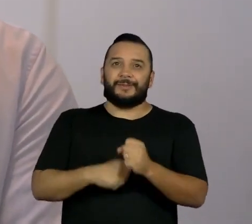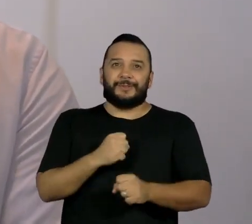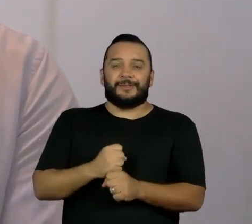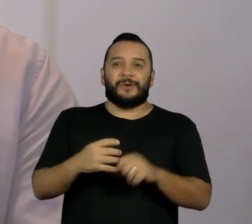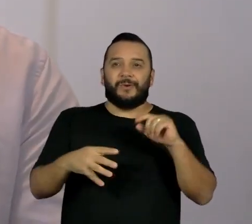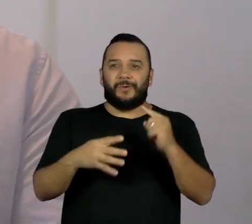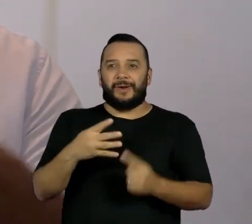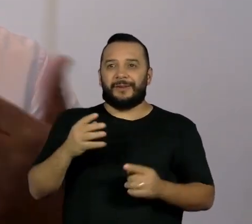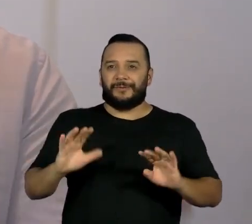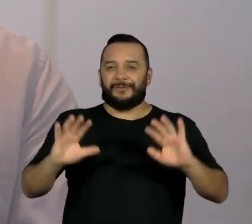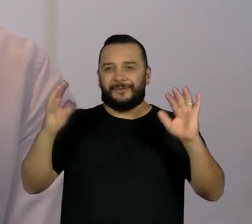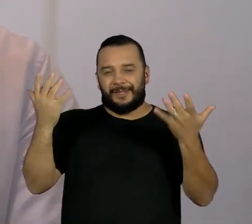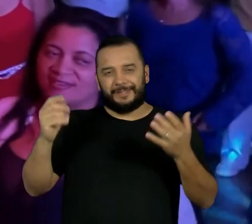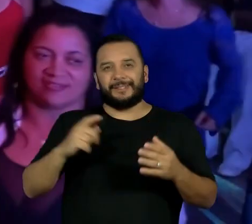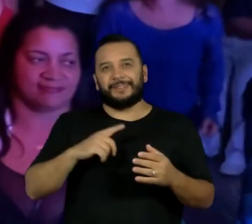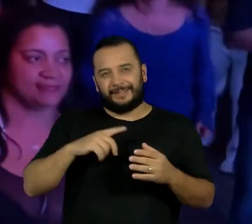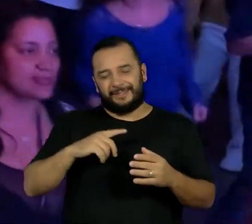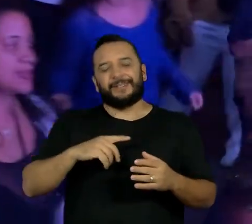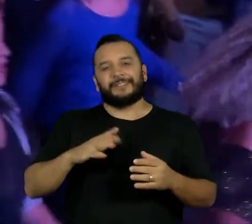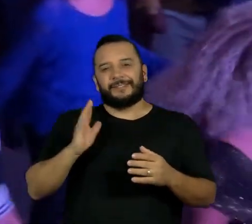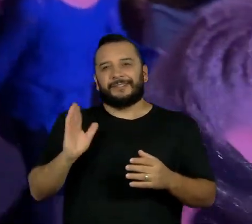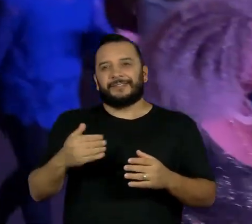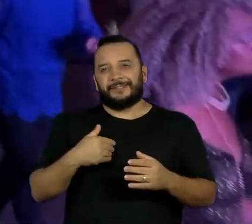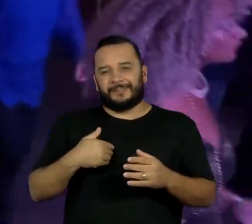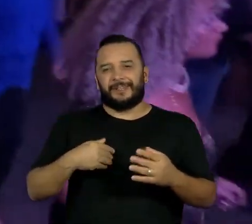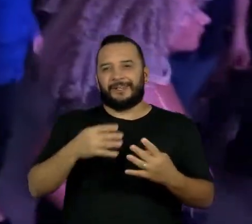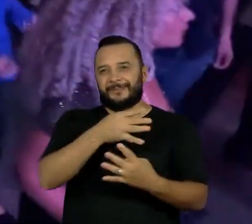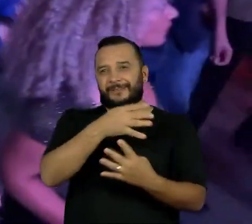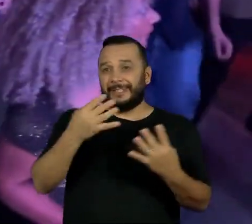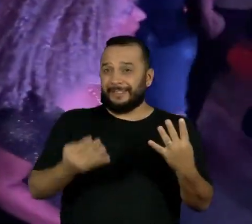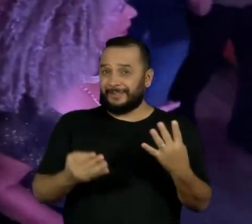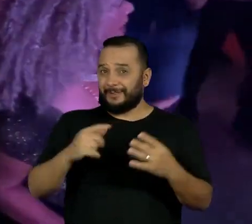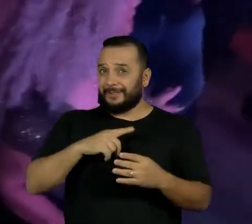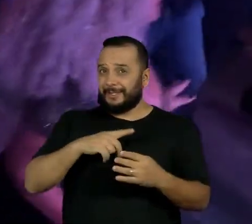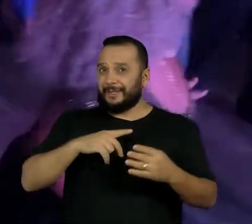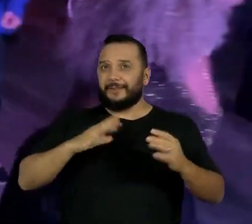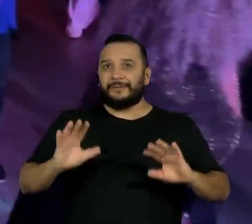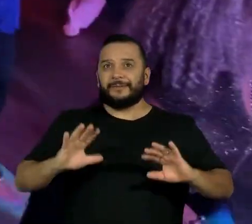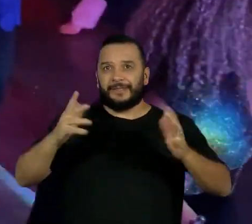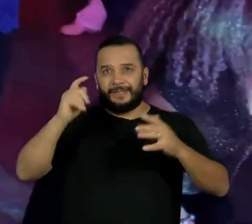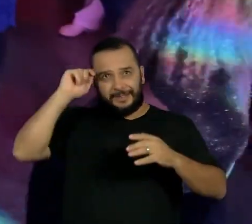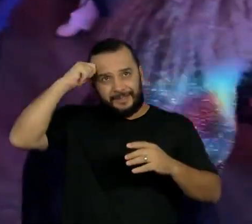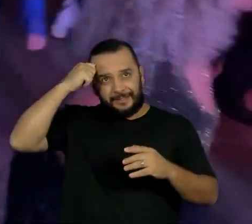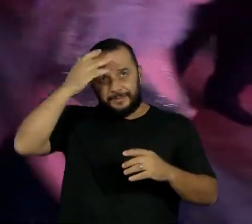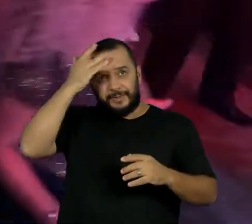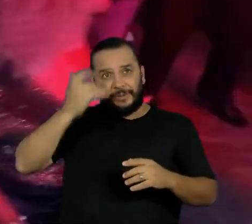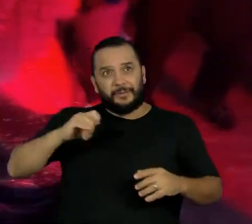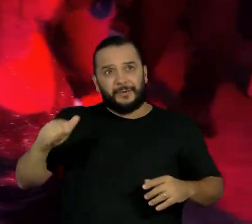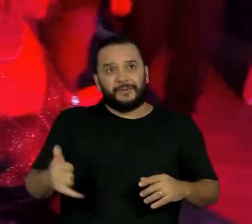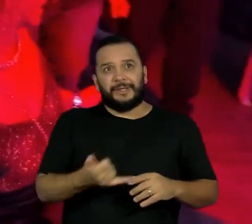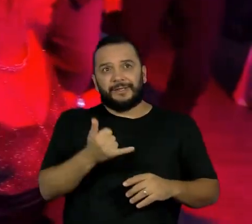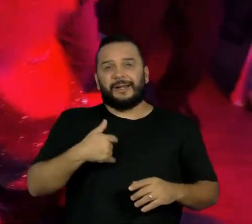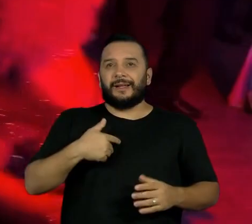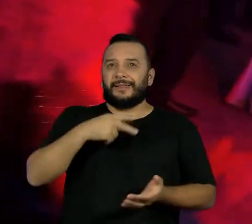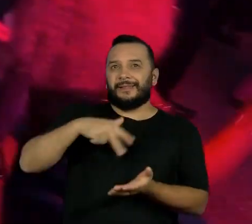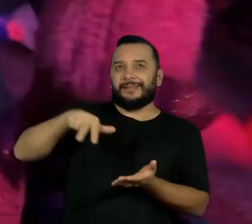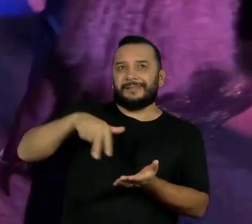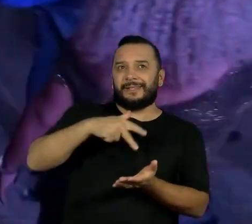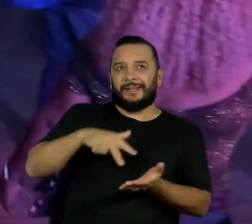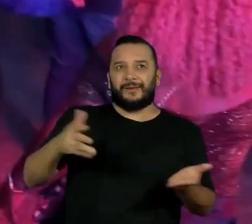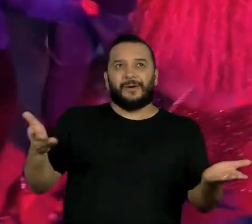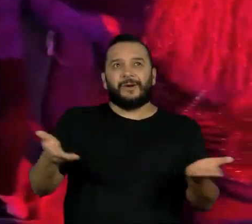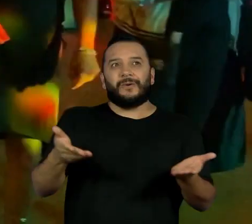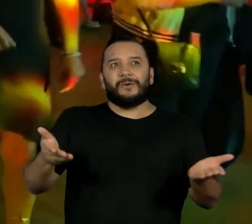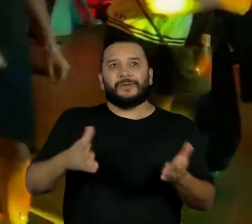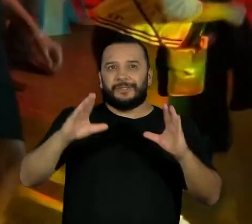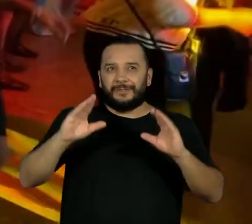4 estações, a gente trazendo aí black music pra galera curtir e dançar, né? Nessa noite, como hoje, essa noite aqui que a gente tá no